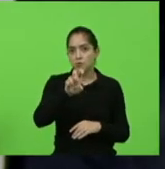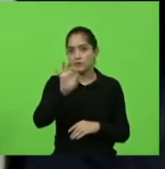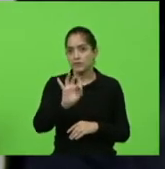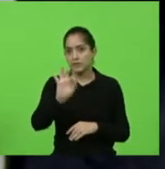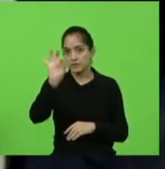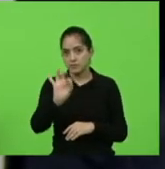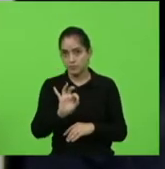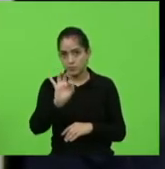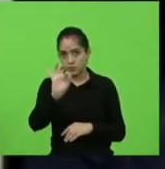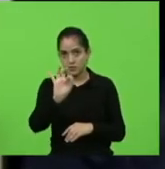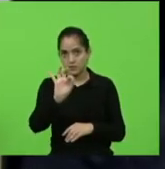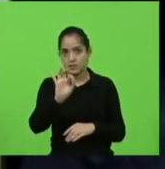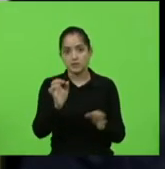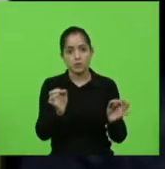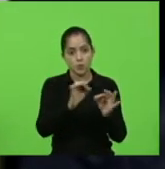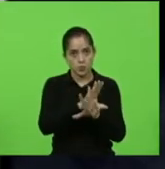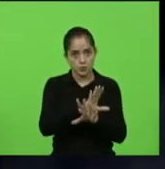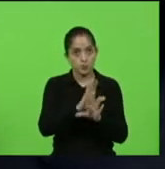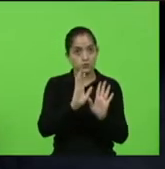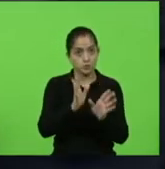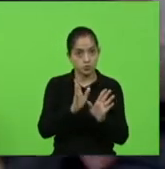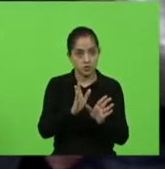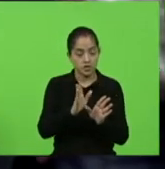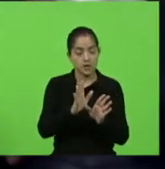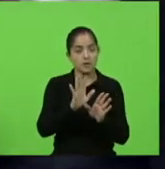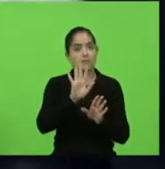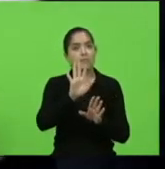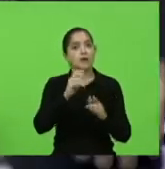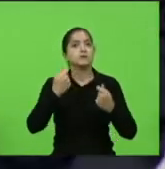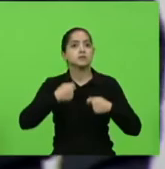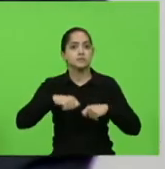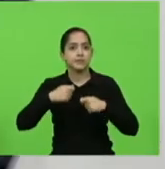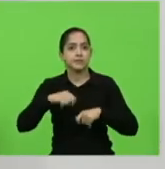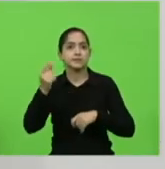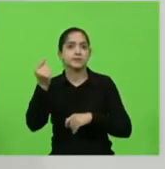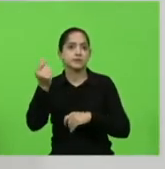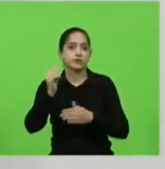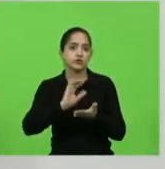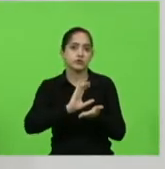95% da obra está concluída e precisa colocar recursos